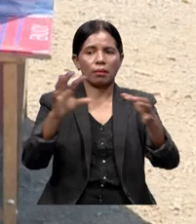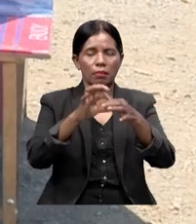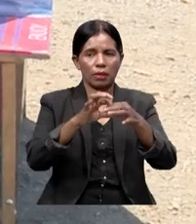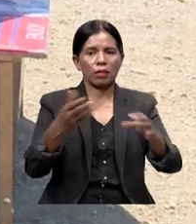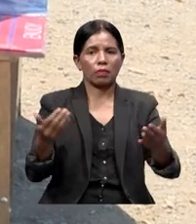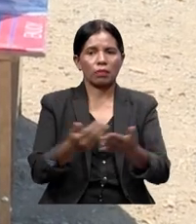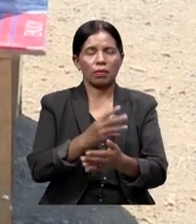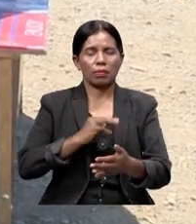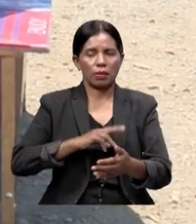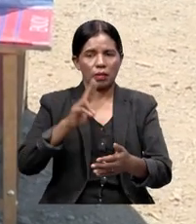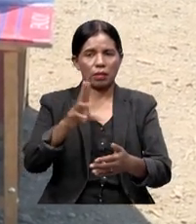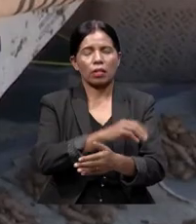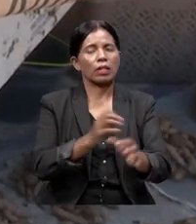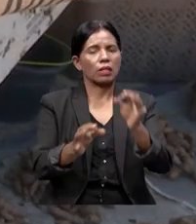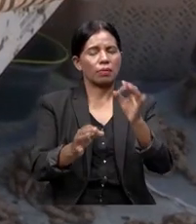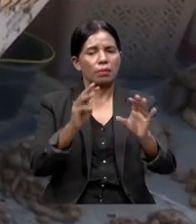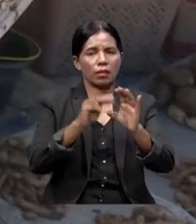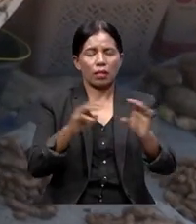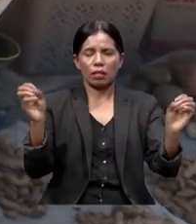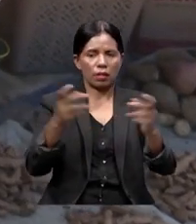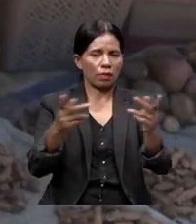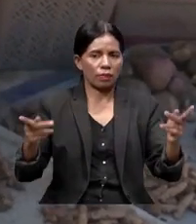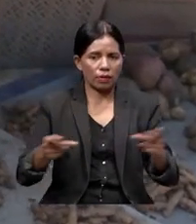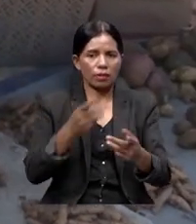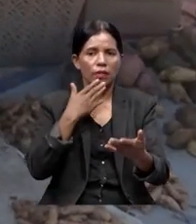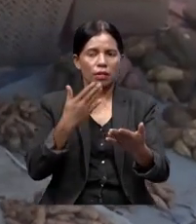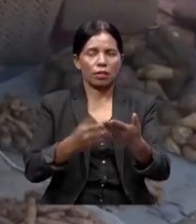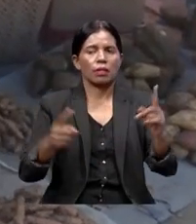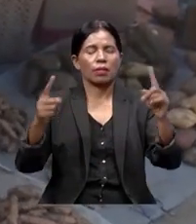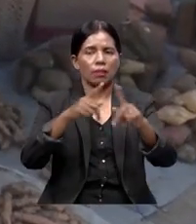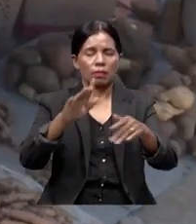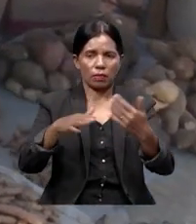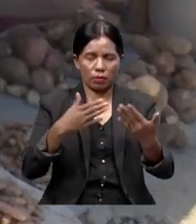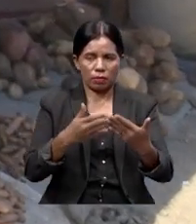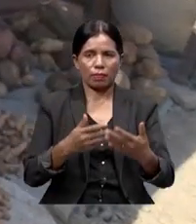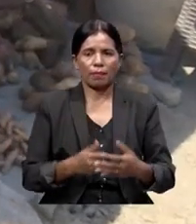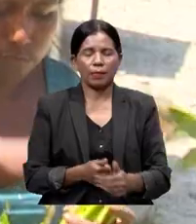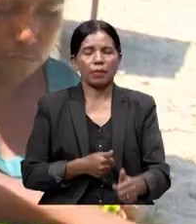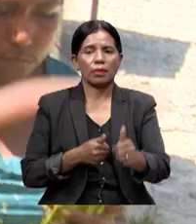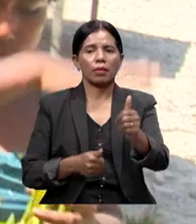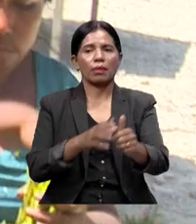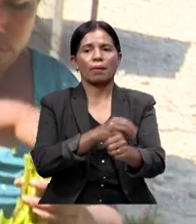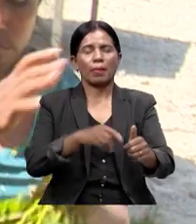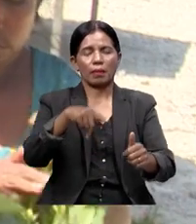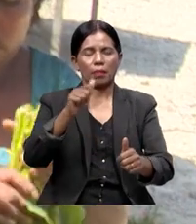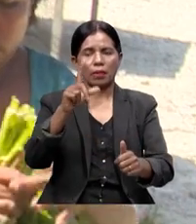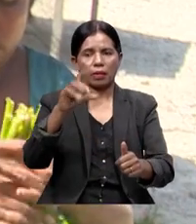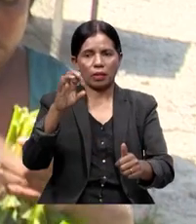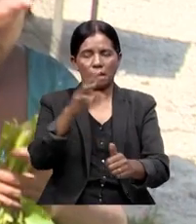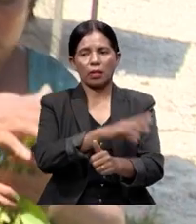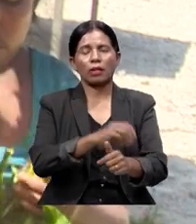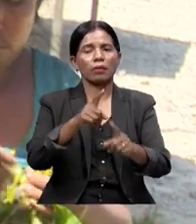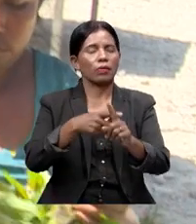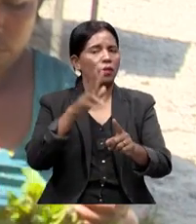Fon Manlewana, mas que o mercado refere a ia condição nebe digno ba negociante Sirene. Tuir negociante Paulina Pinto, durante